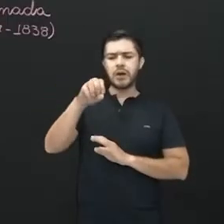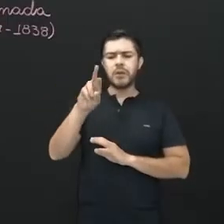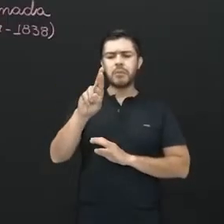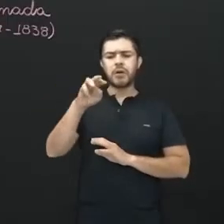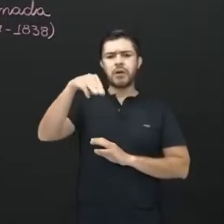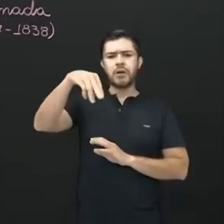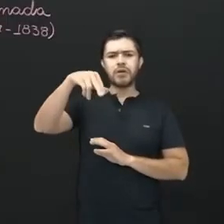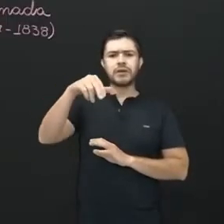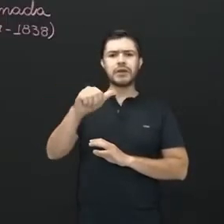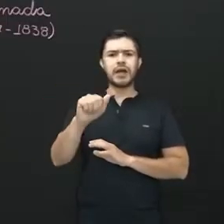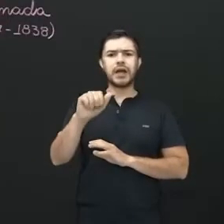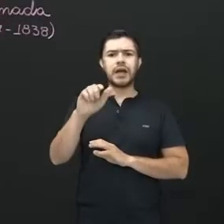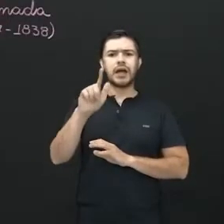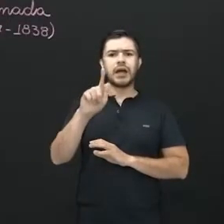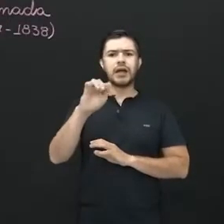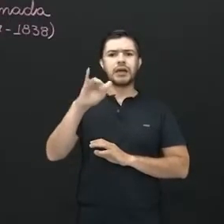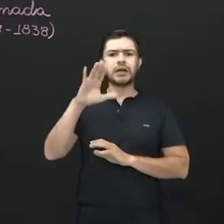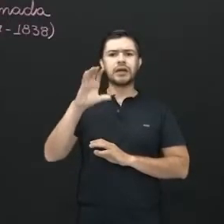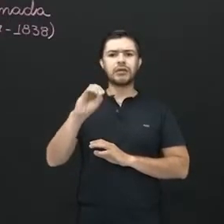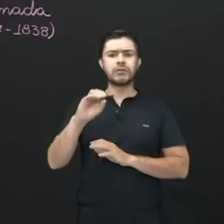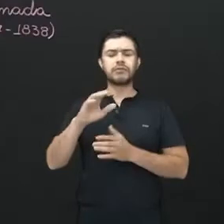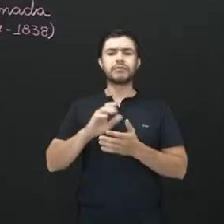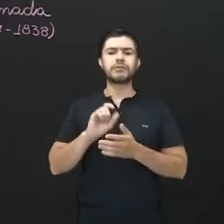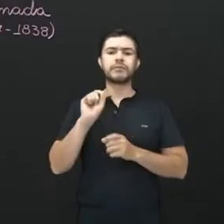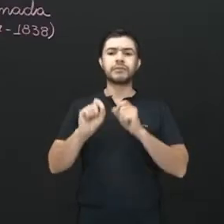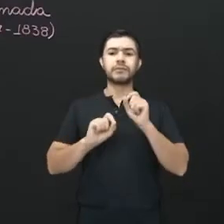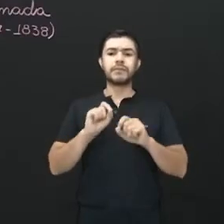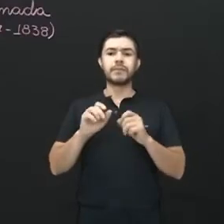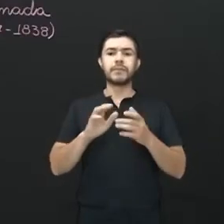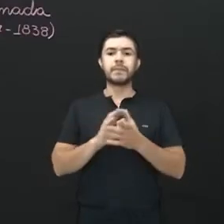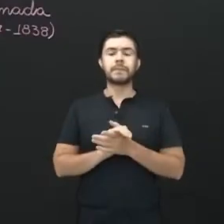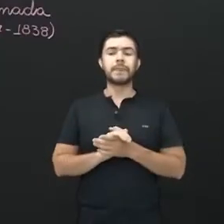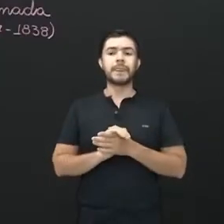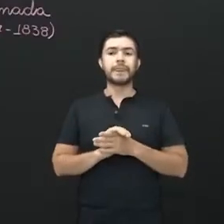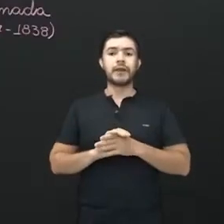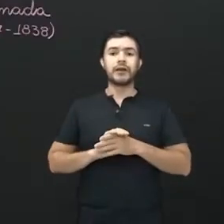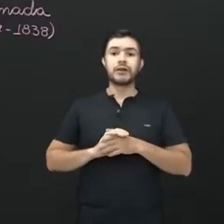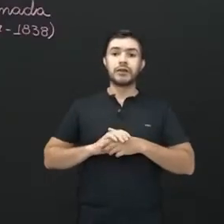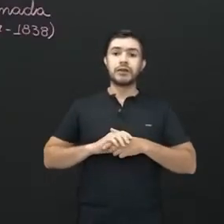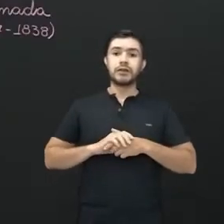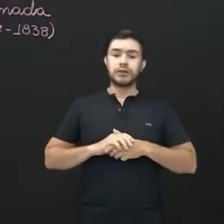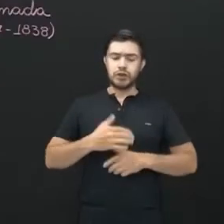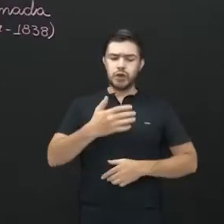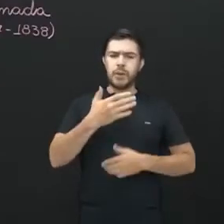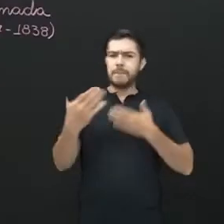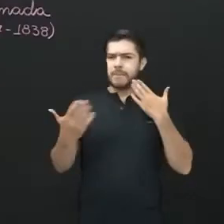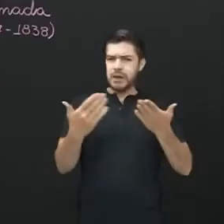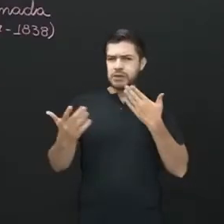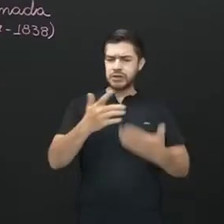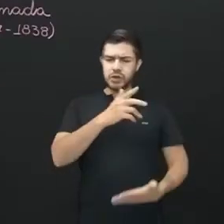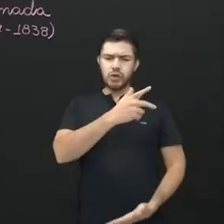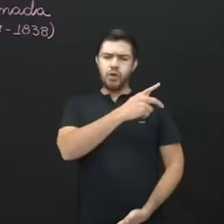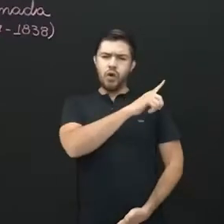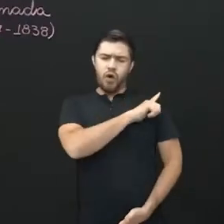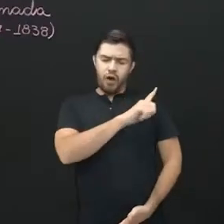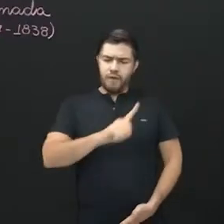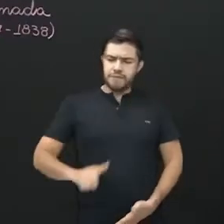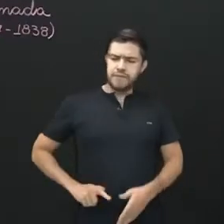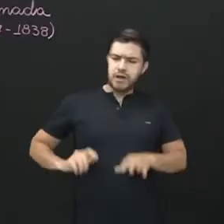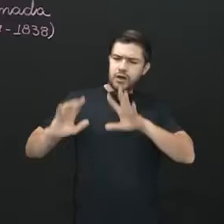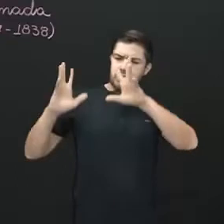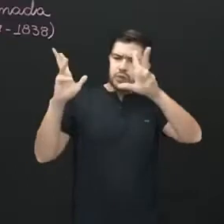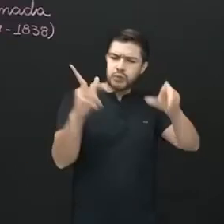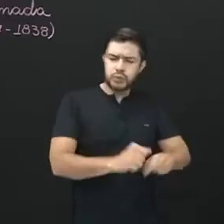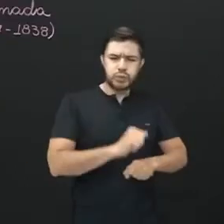rei, no caso do Brasil, um imperador, que governaria todo o país, né? E o poder estaria na